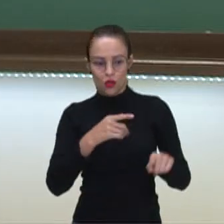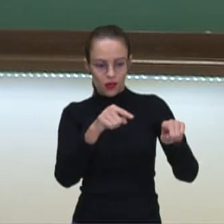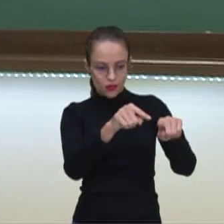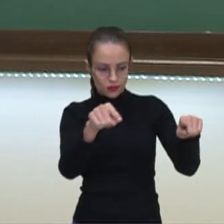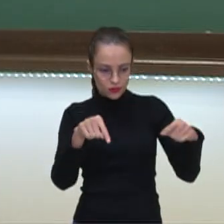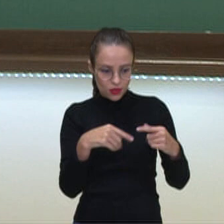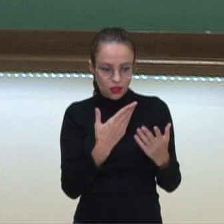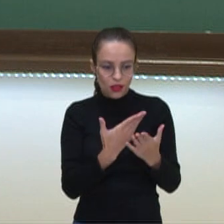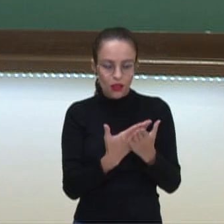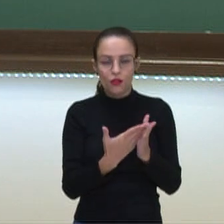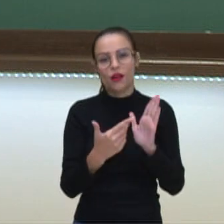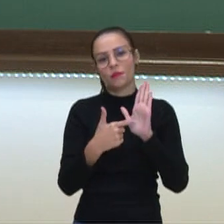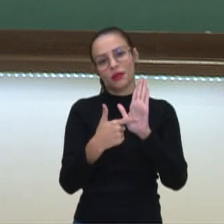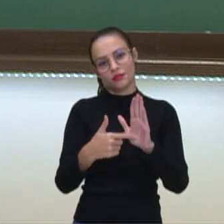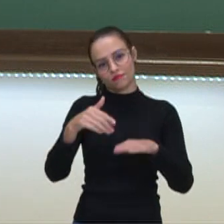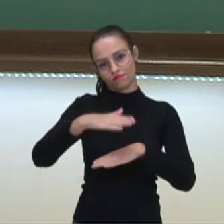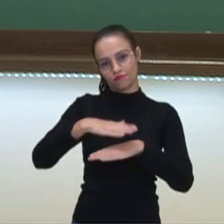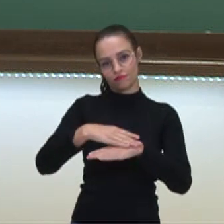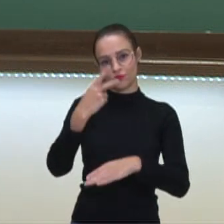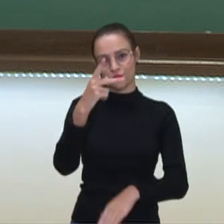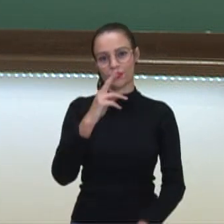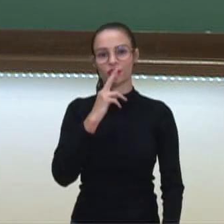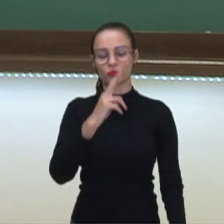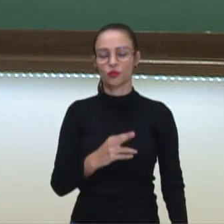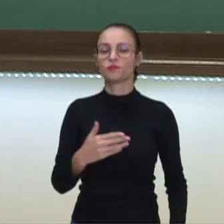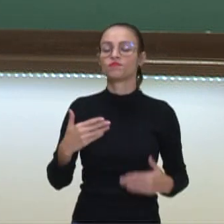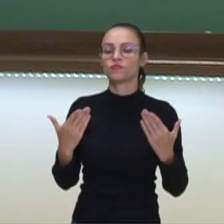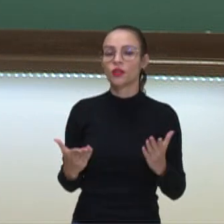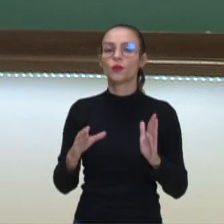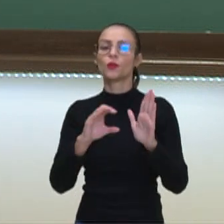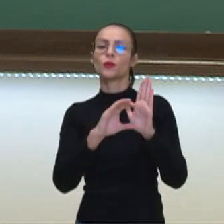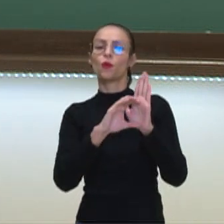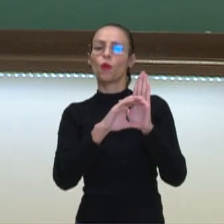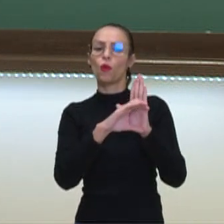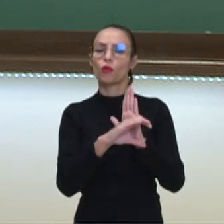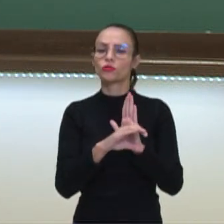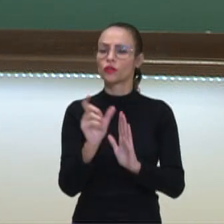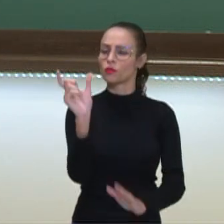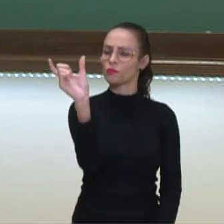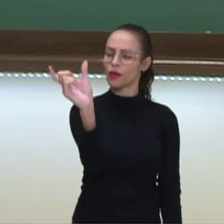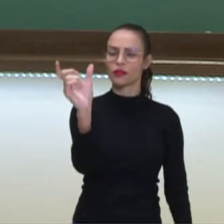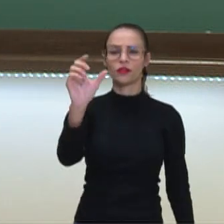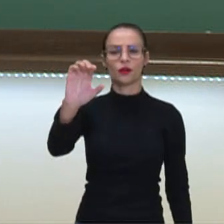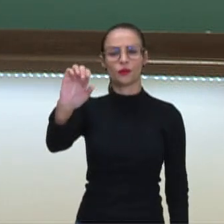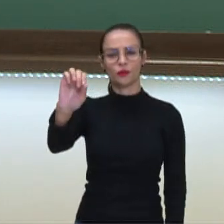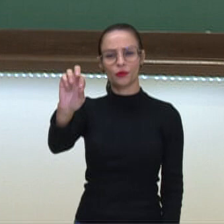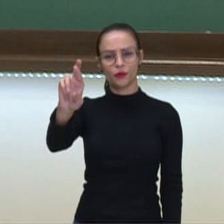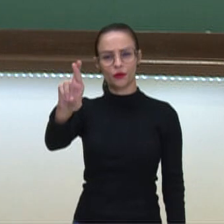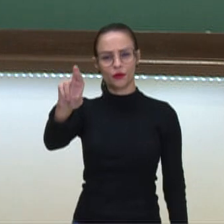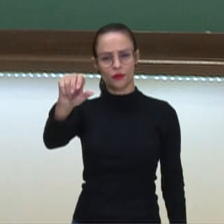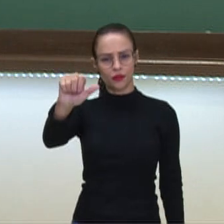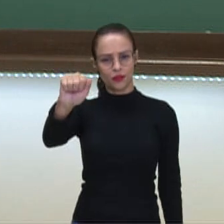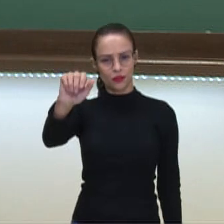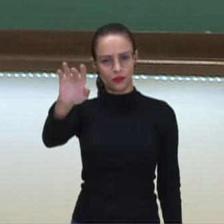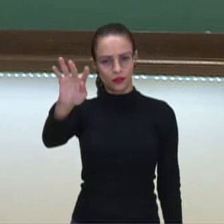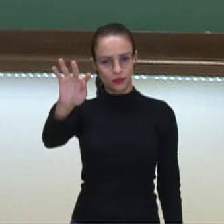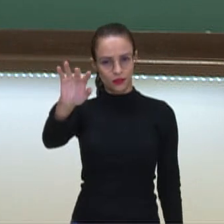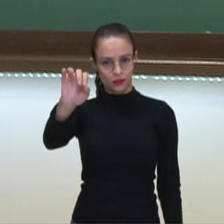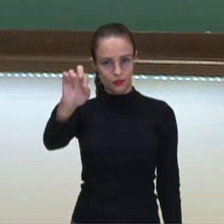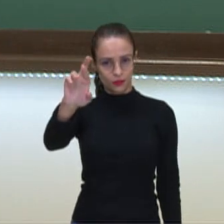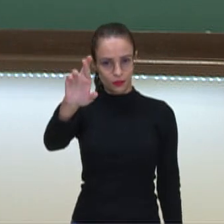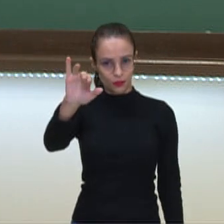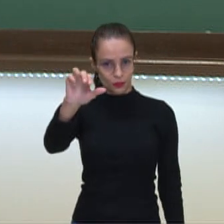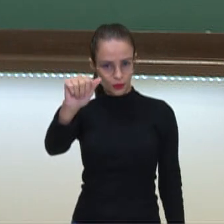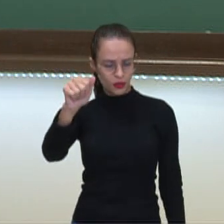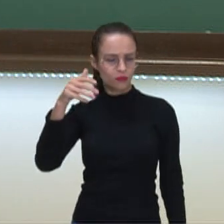aí apresentar aquilo que você escreveu. Então ali, né, qual o conceito, né, da palavra oratória e qual a sua importância para